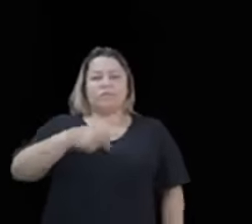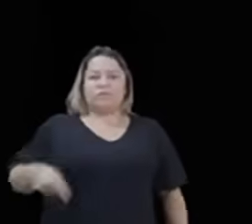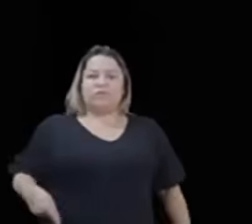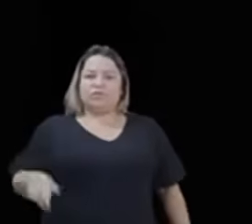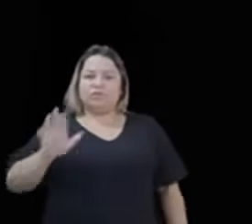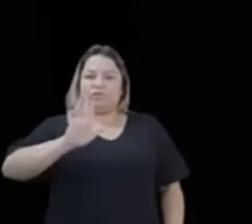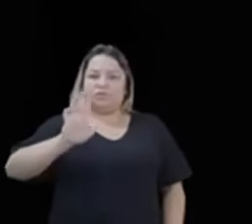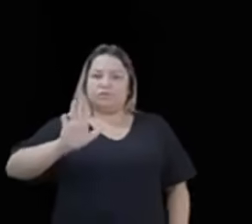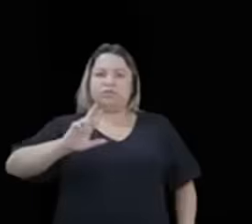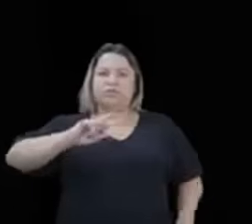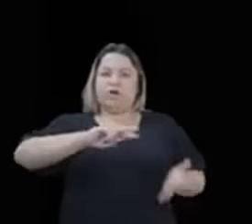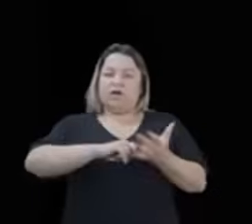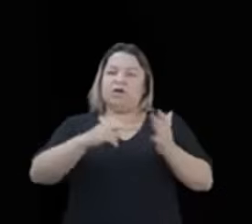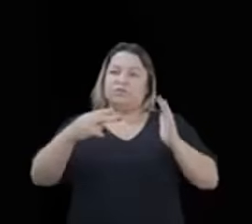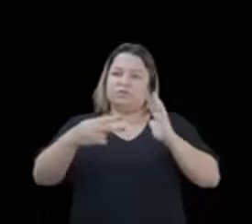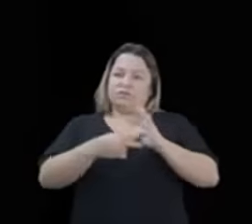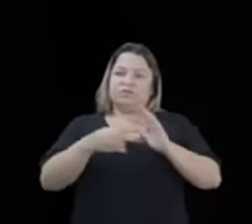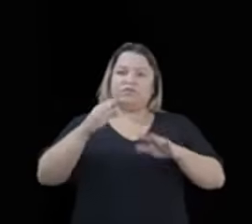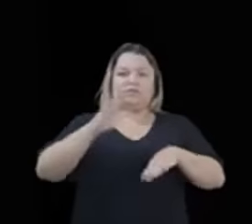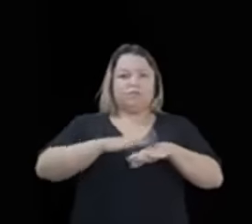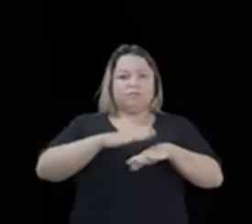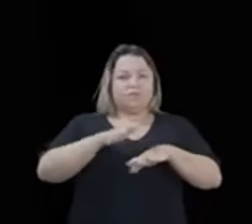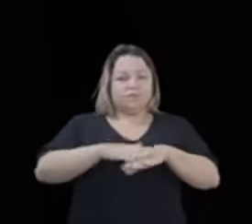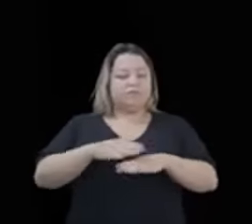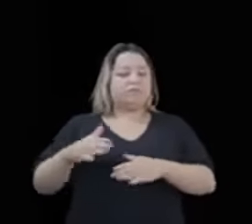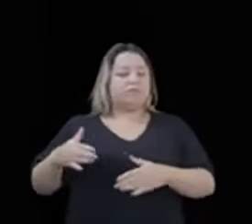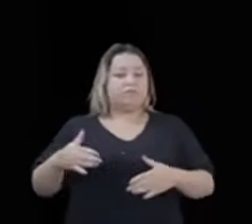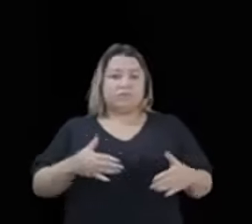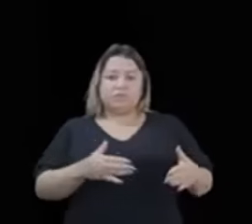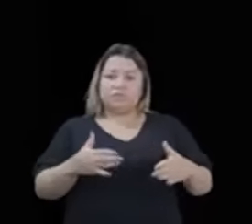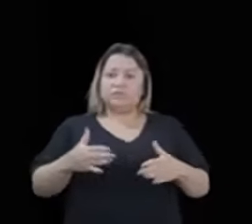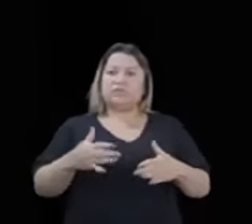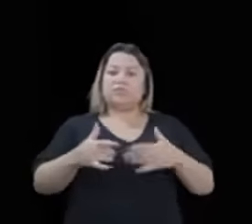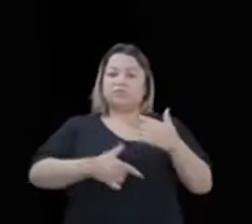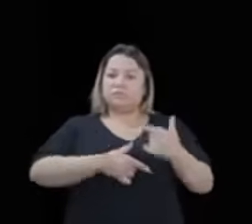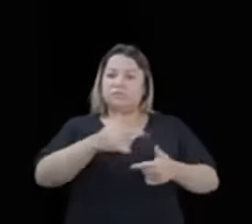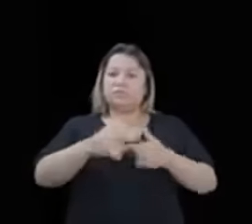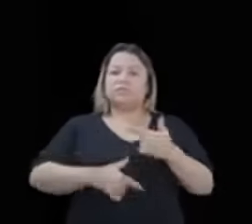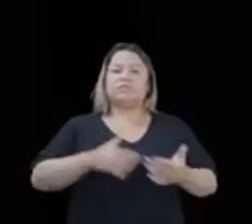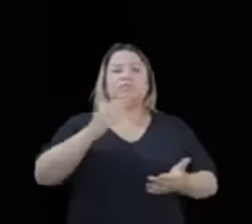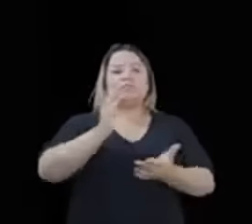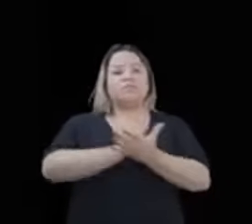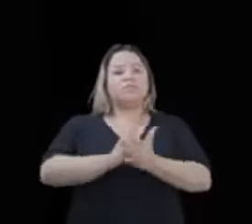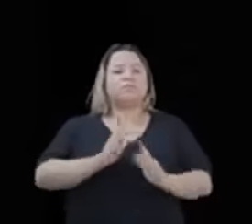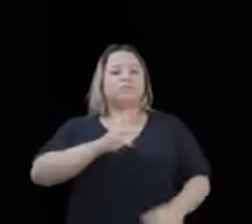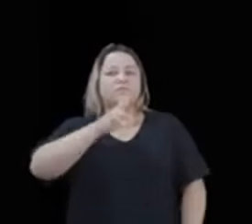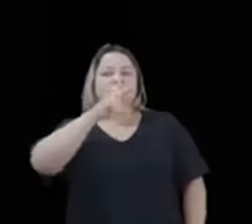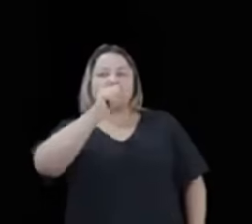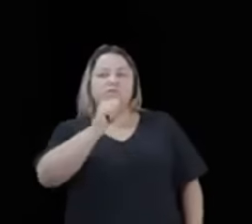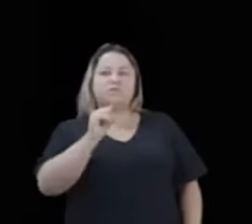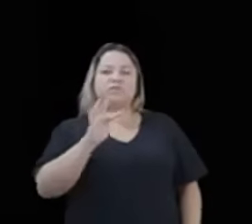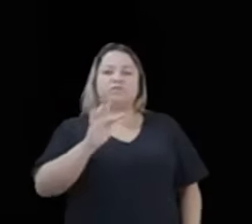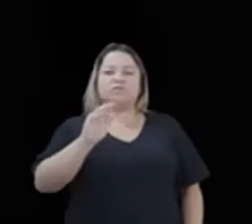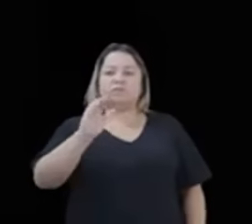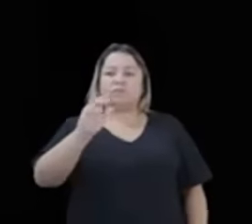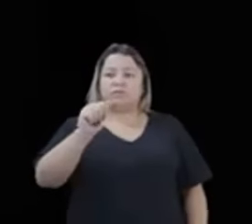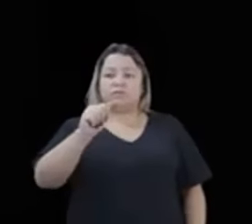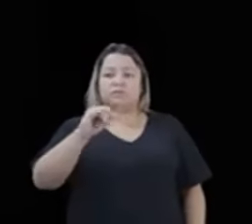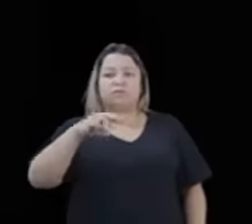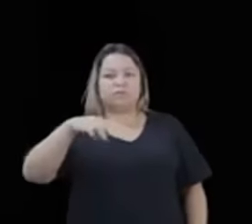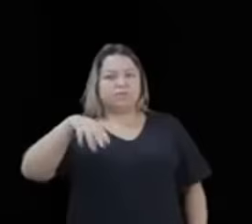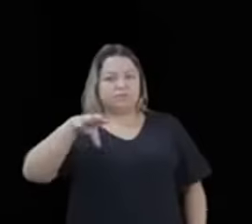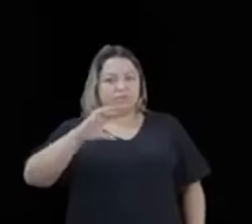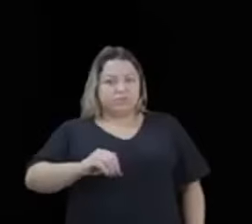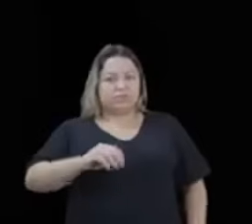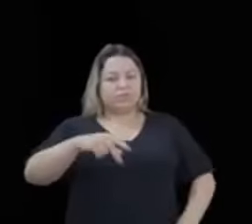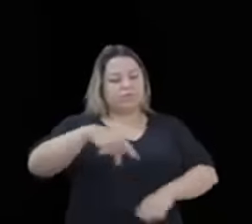também significa mais um passo que nós vamos dar para derrotarmos as forças do fascismo no nosso